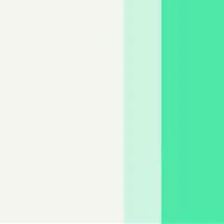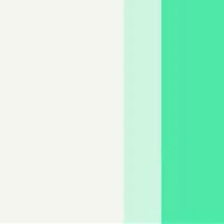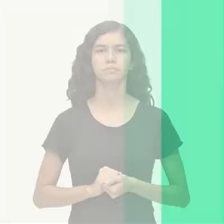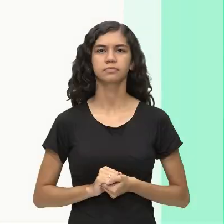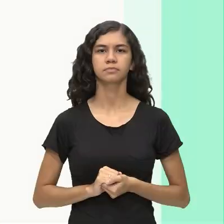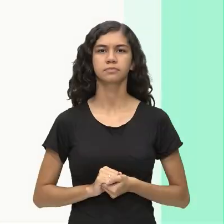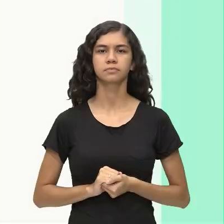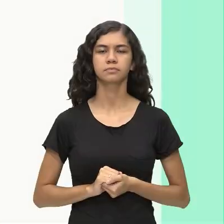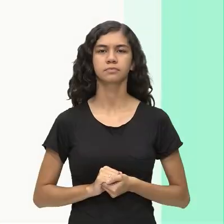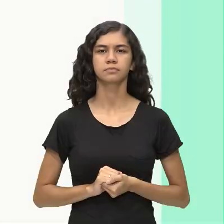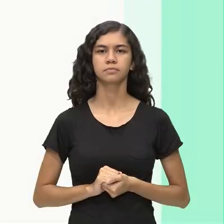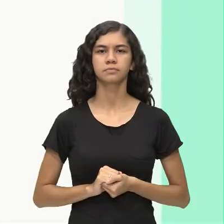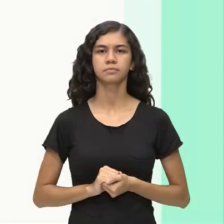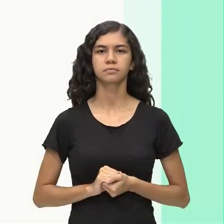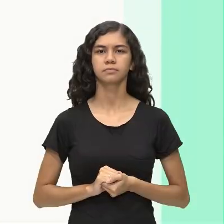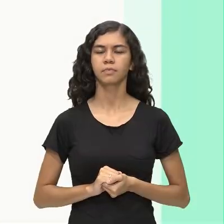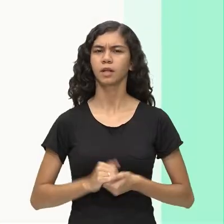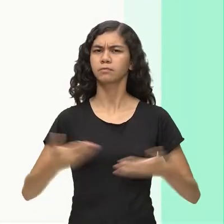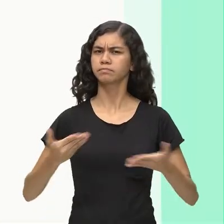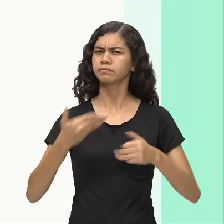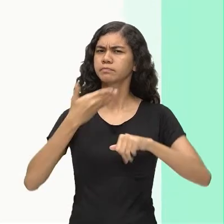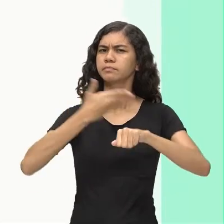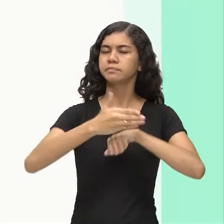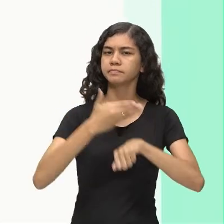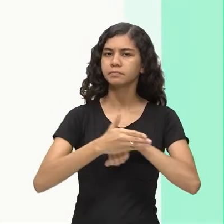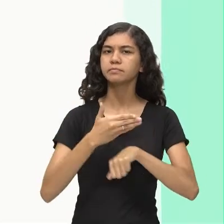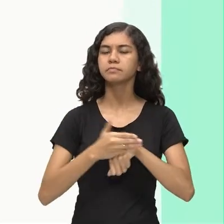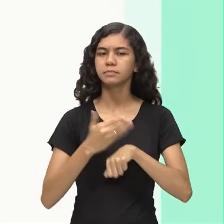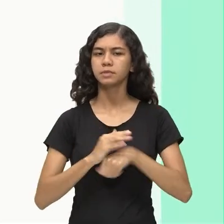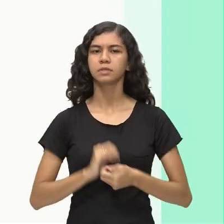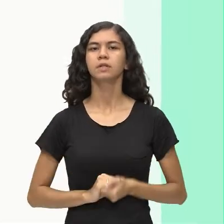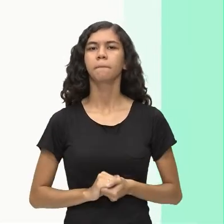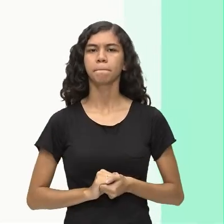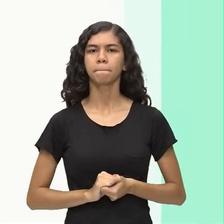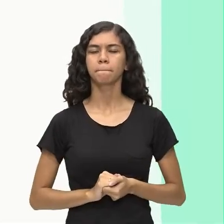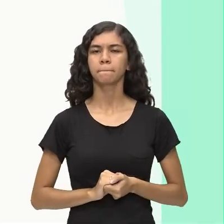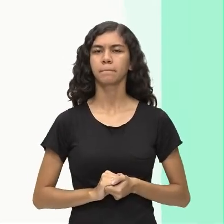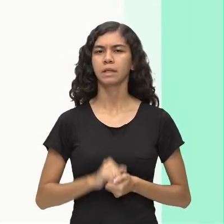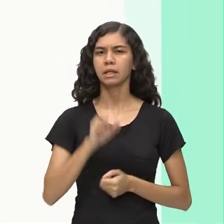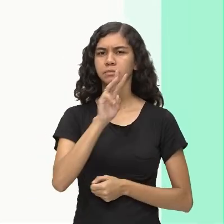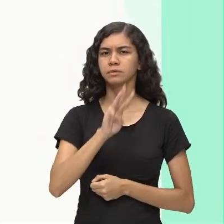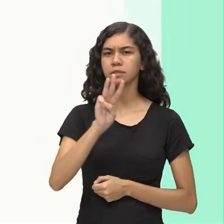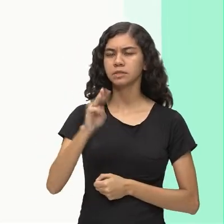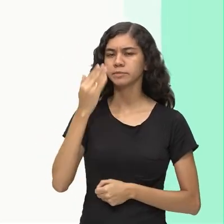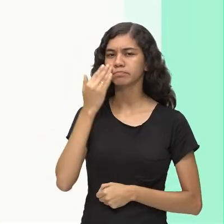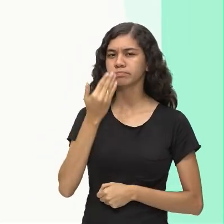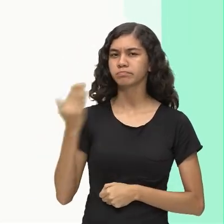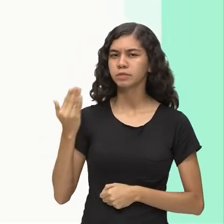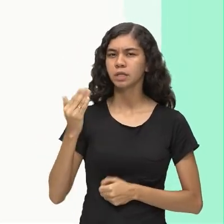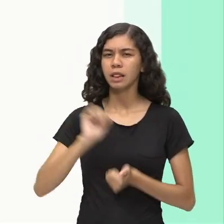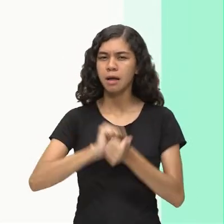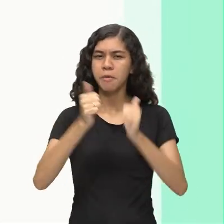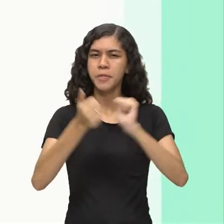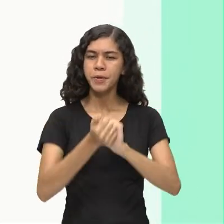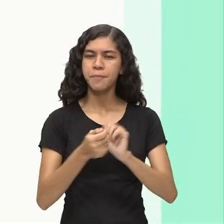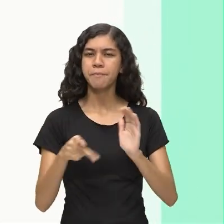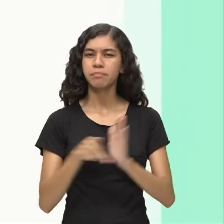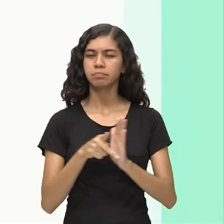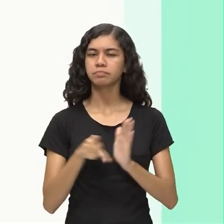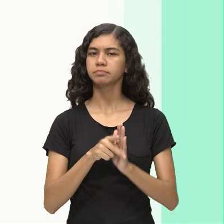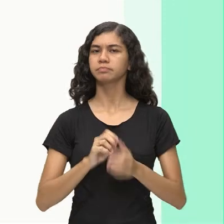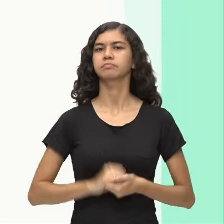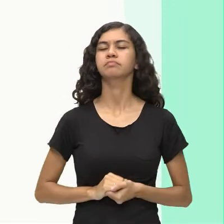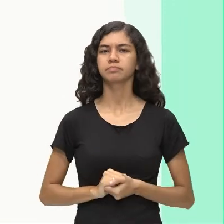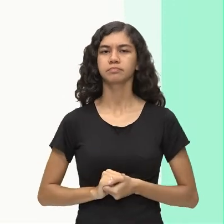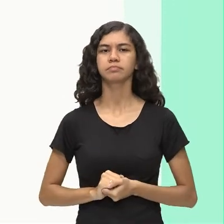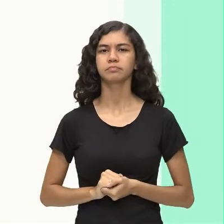Aqui a gente vai para o nosso aplicando. A gente retirou a questão do site Mundo Educação e foi adaptada. Apesar de ser uma doença